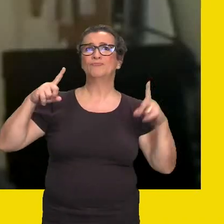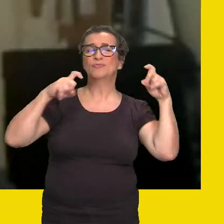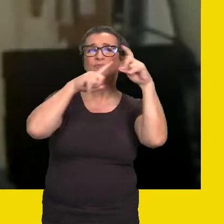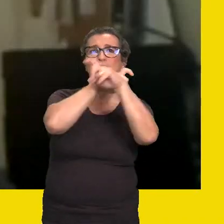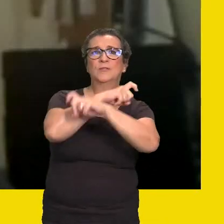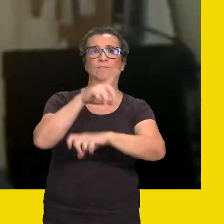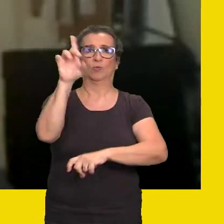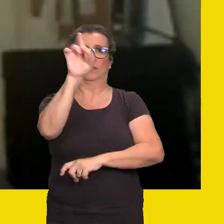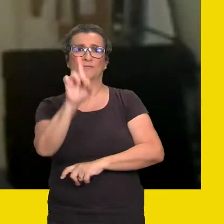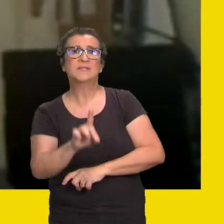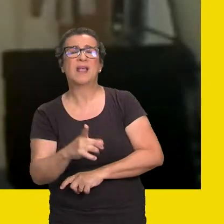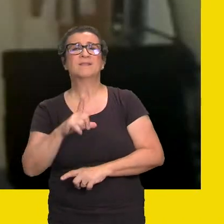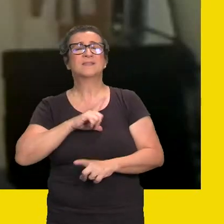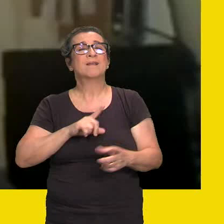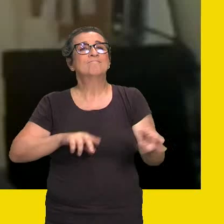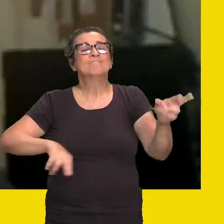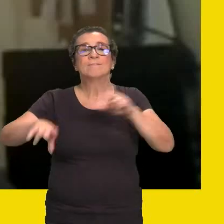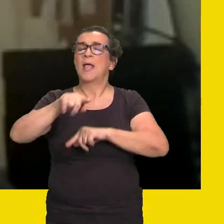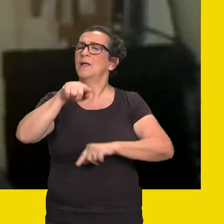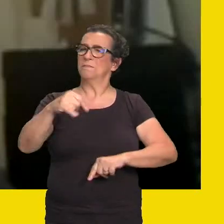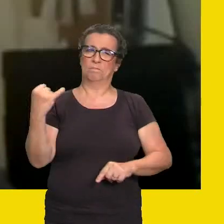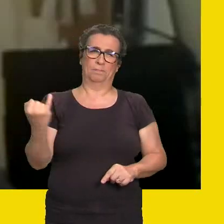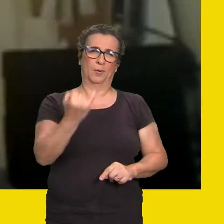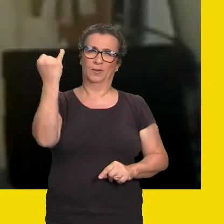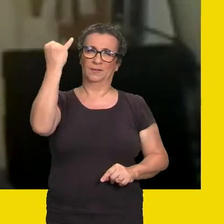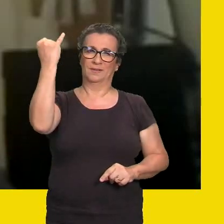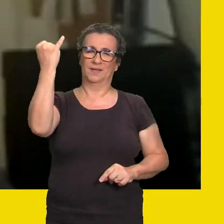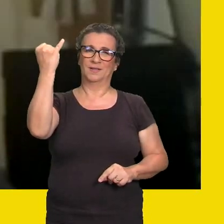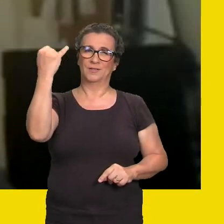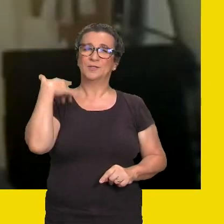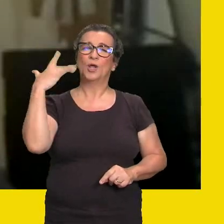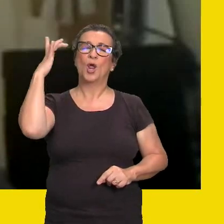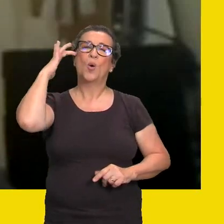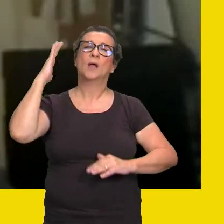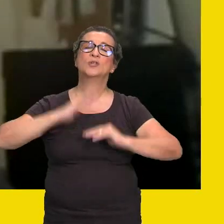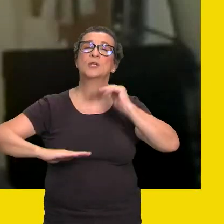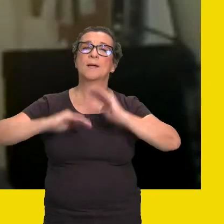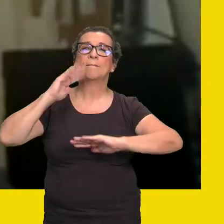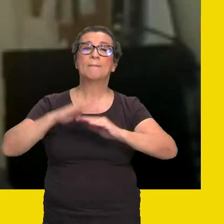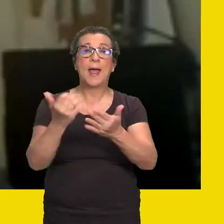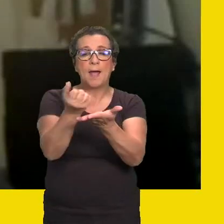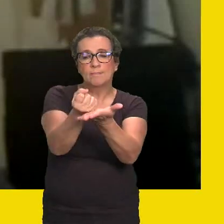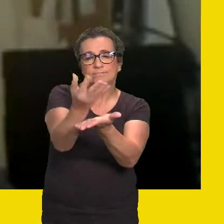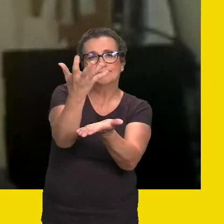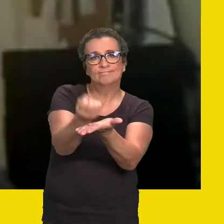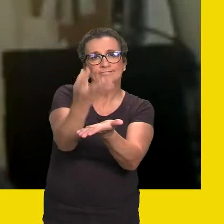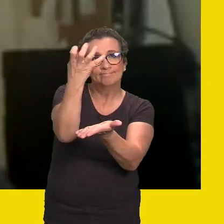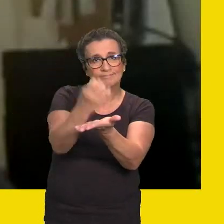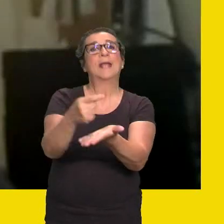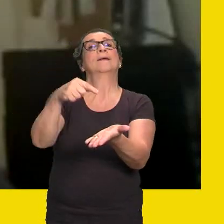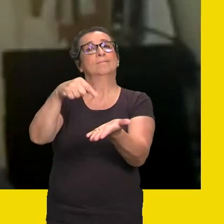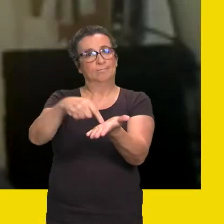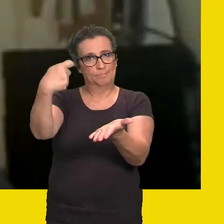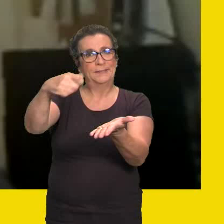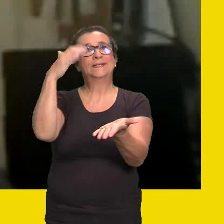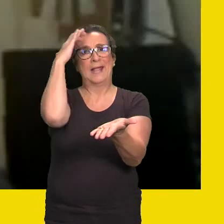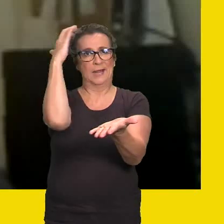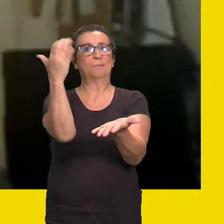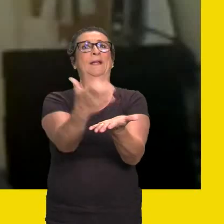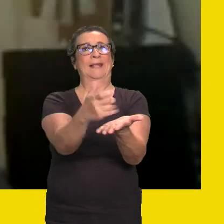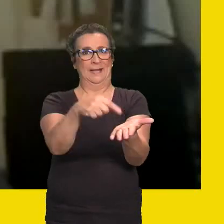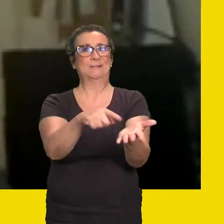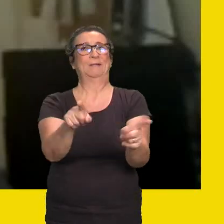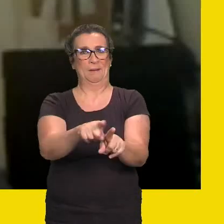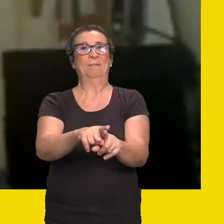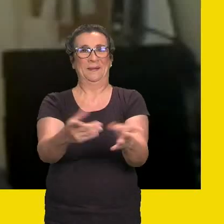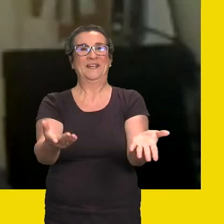ou deficiências, é muito importante. Eu acho que a prática alfabetizadora também passa por aí. Porque muitas vezes a gente vê